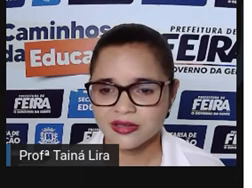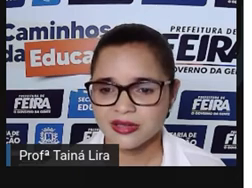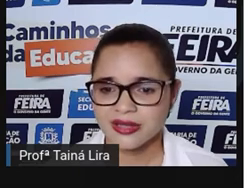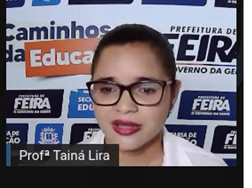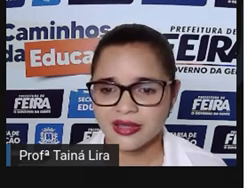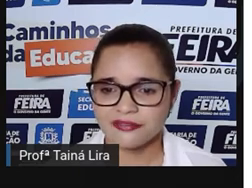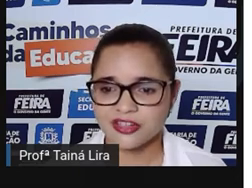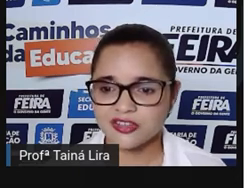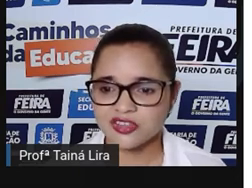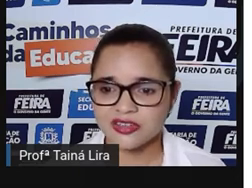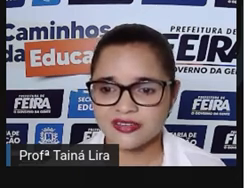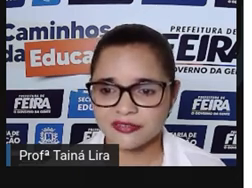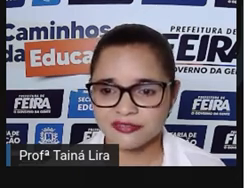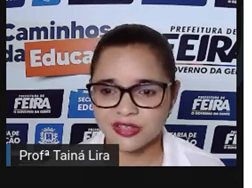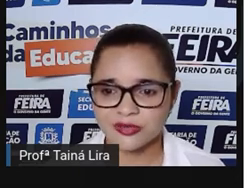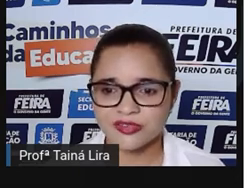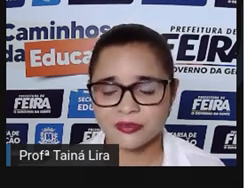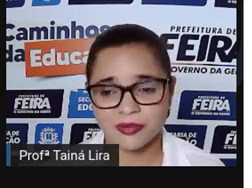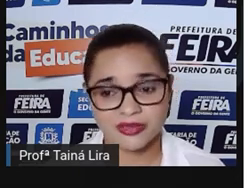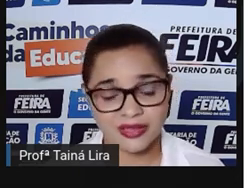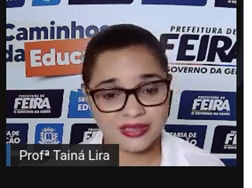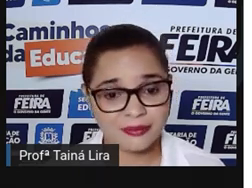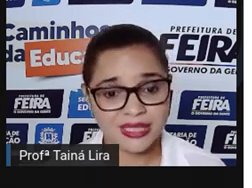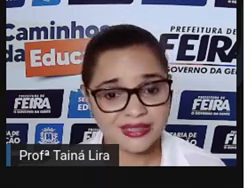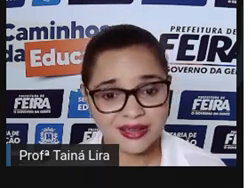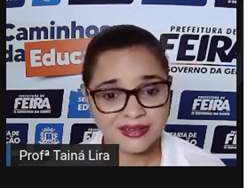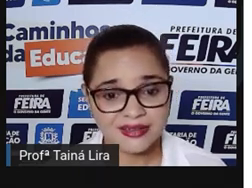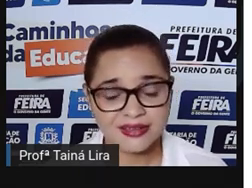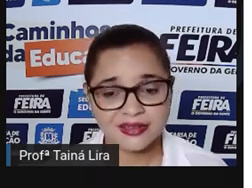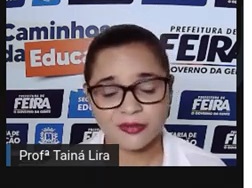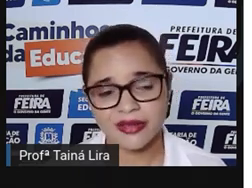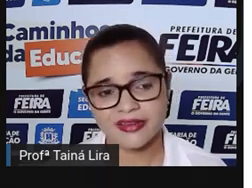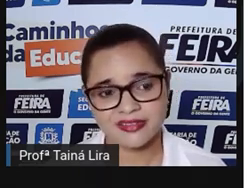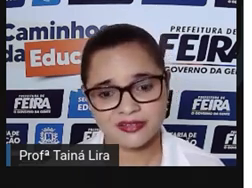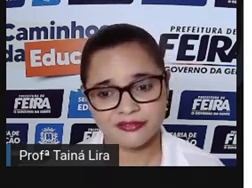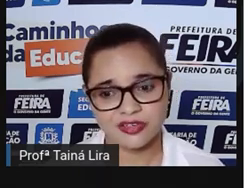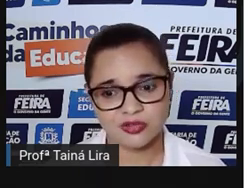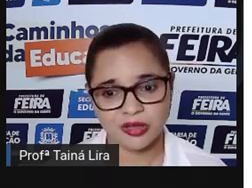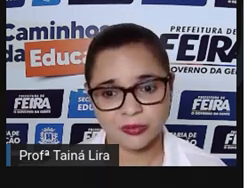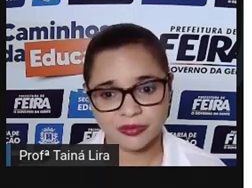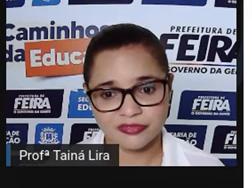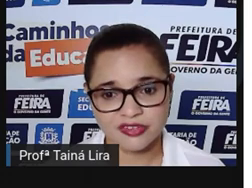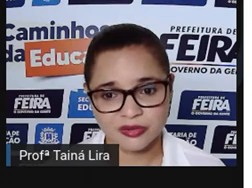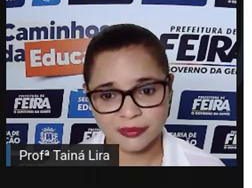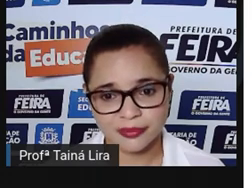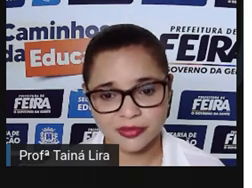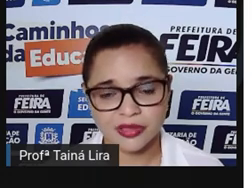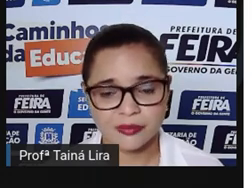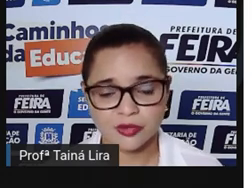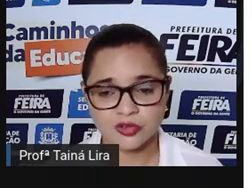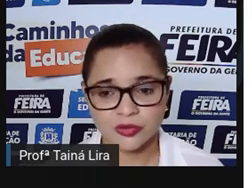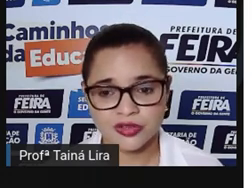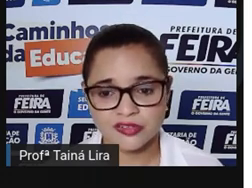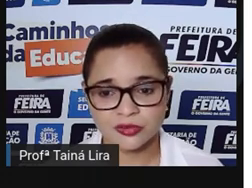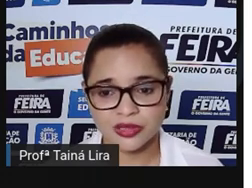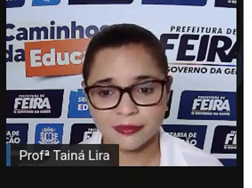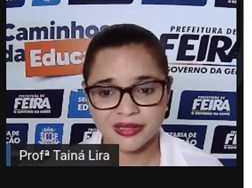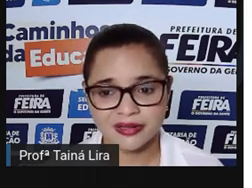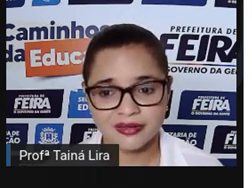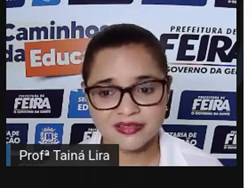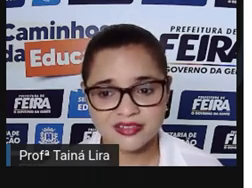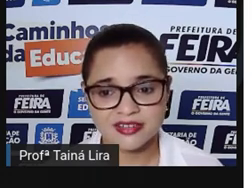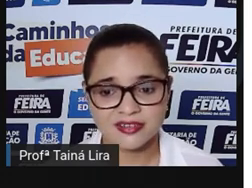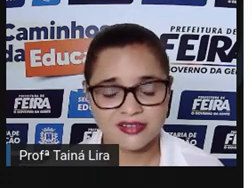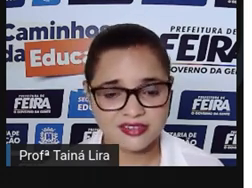online, vídeos de desafios que podem até matar. Então, esse é um vídeo aí do Profissão Repórter que mostra o risco, né,